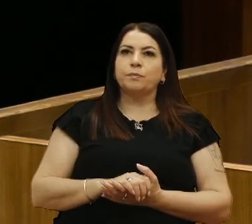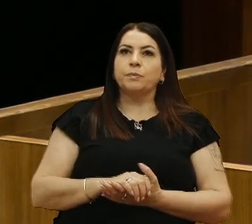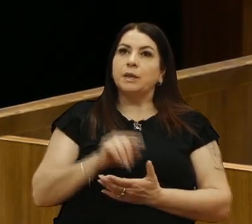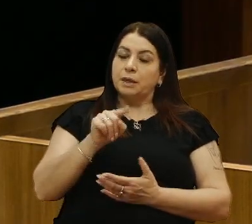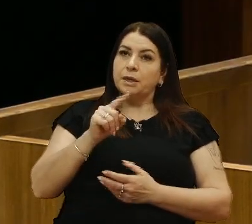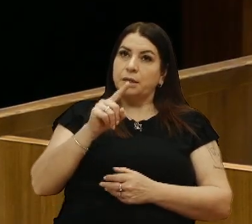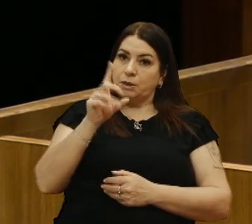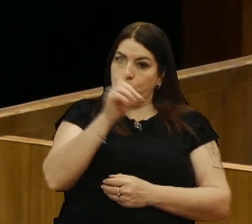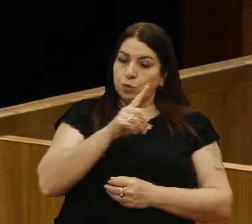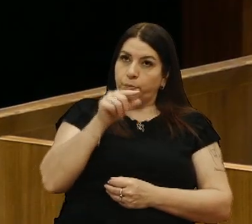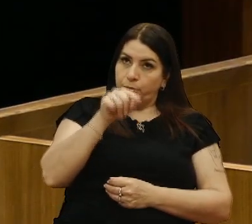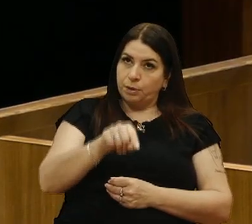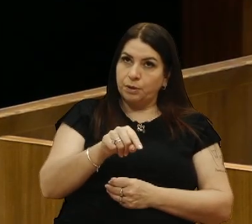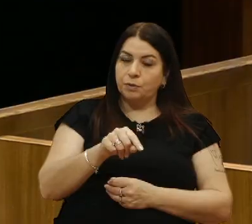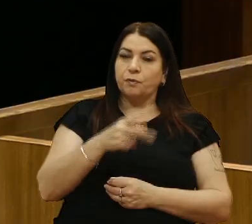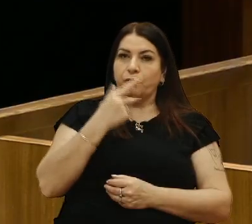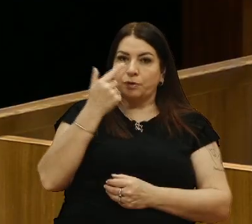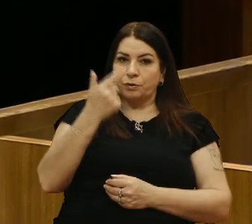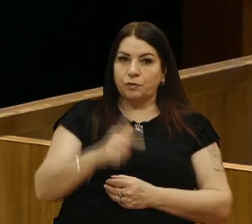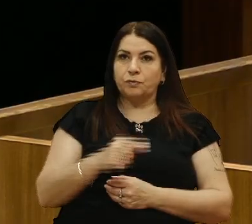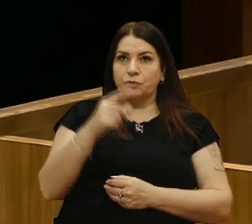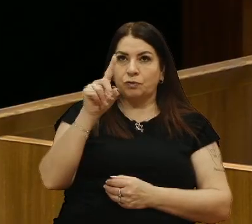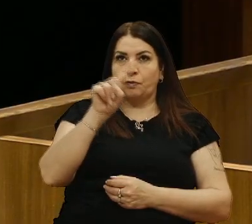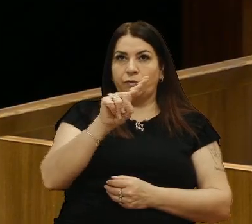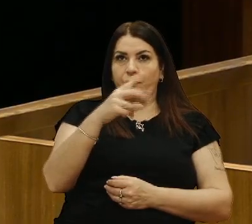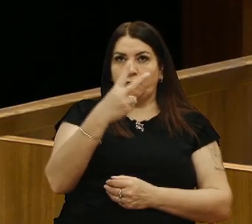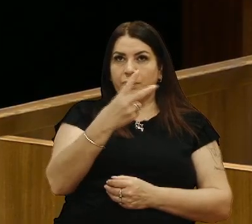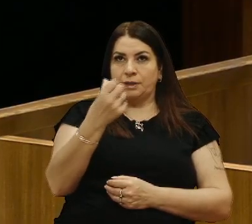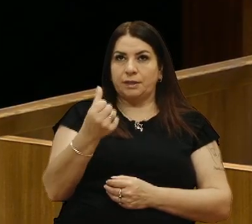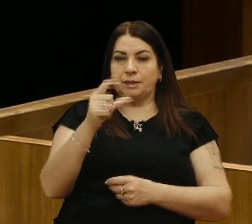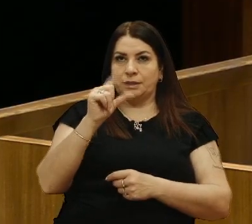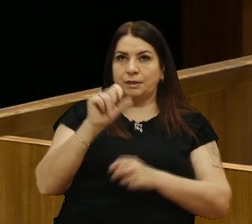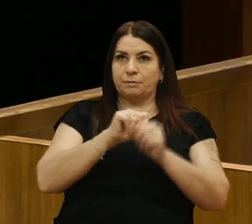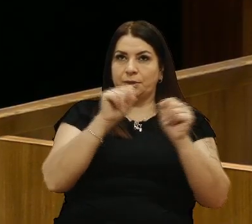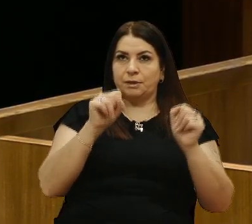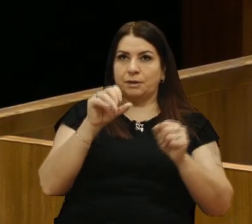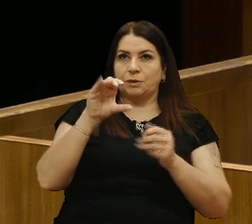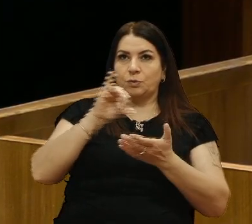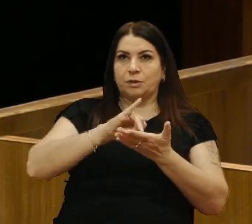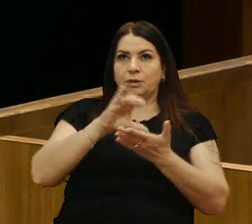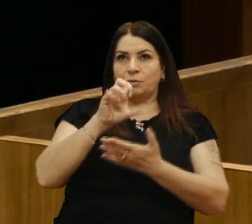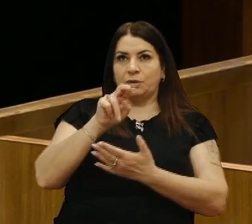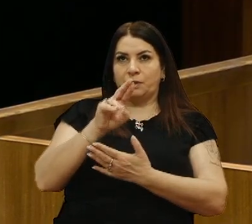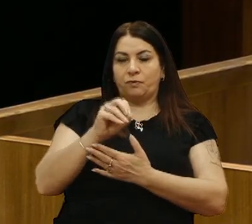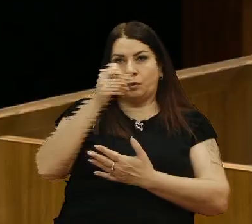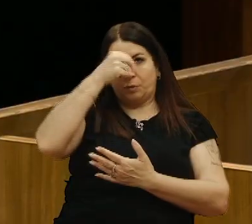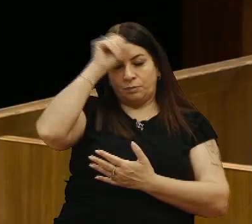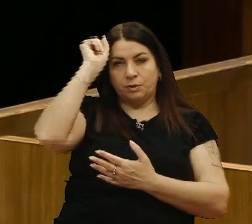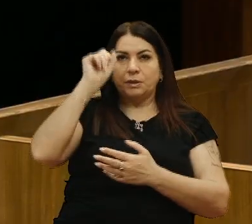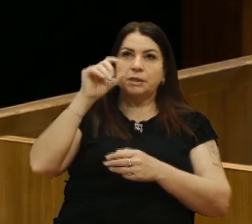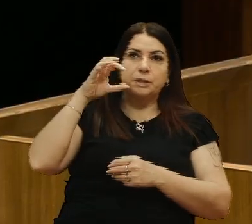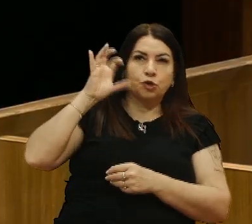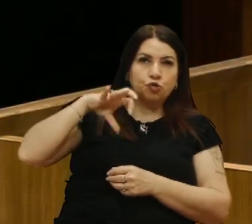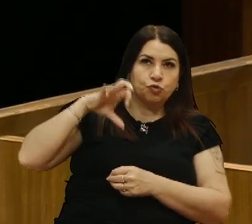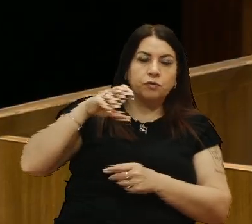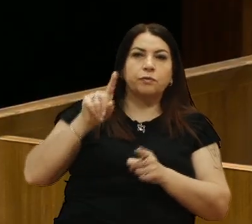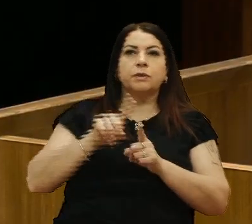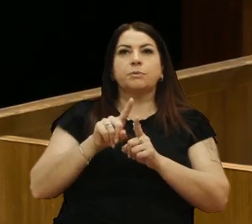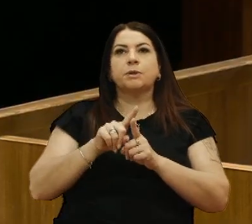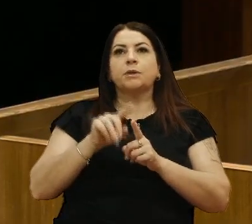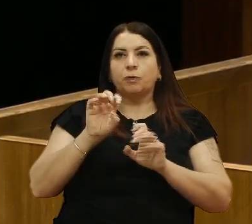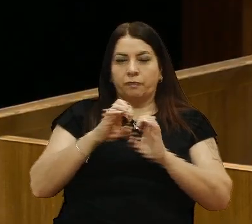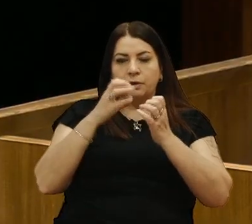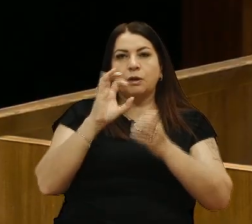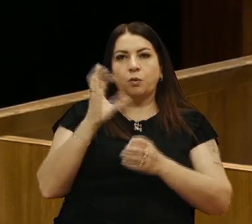neste domingo, reforço, dia 26, às 10 horas, no Centro Cívico da UX. E mesmo com mau tempo, o